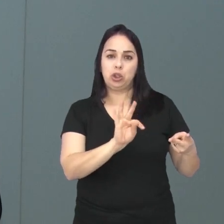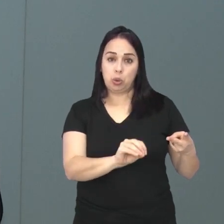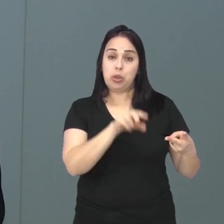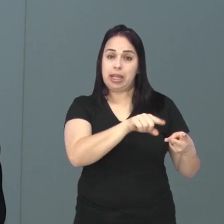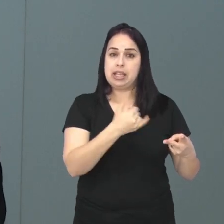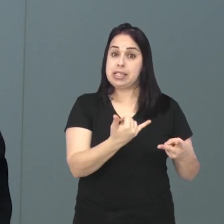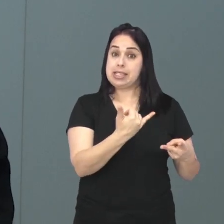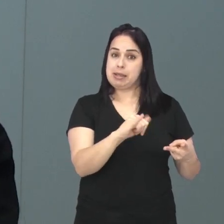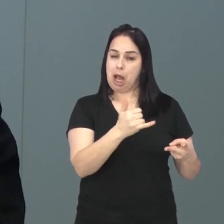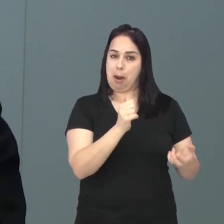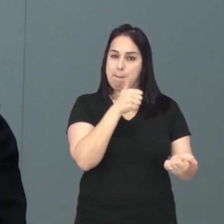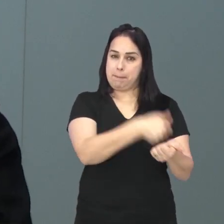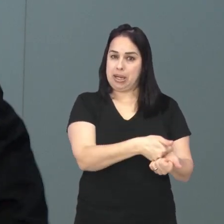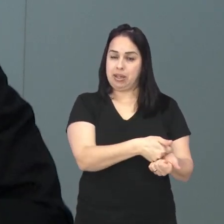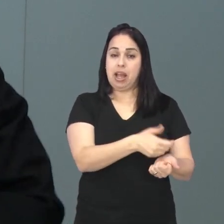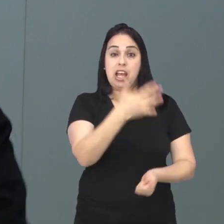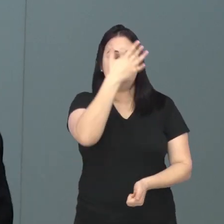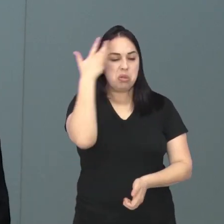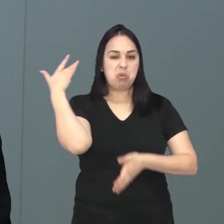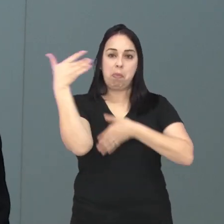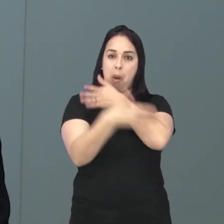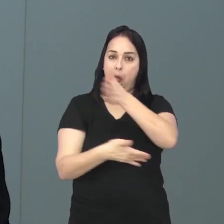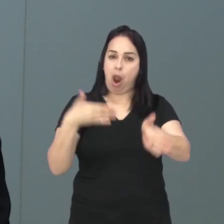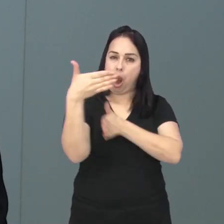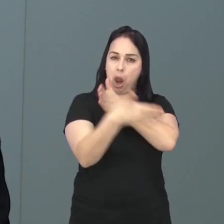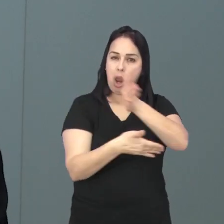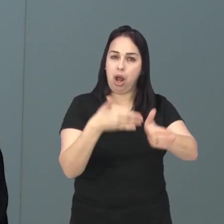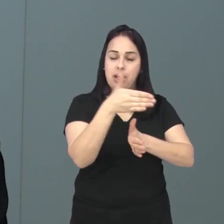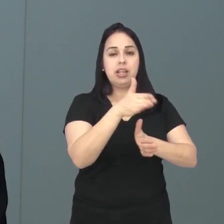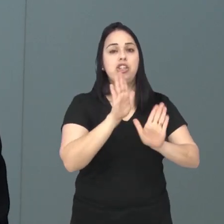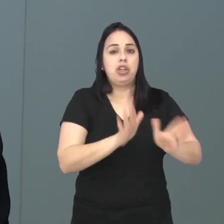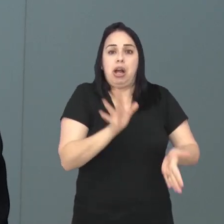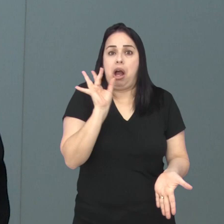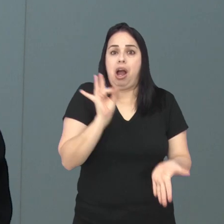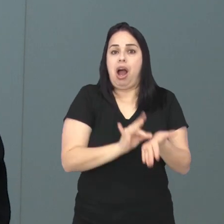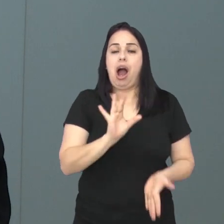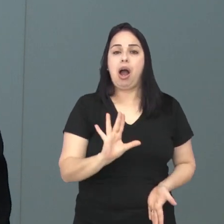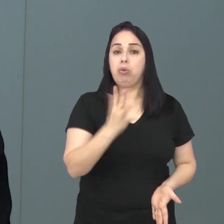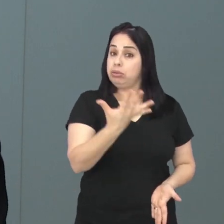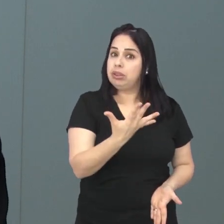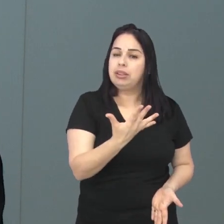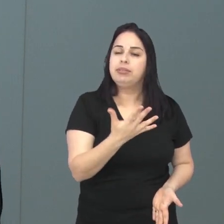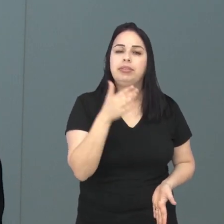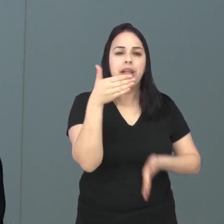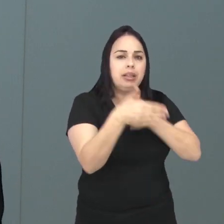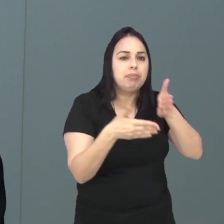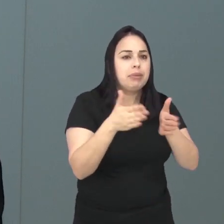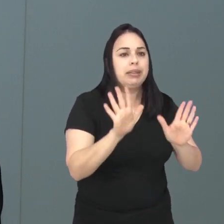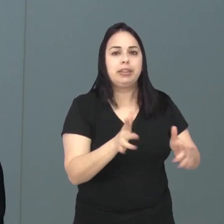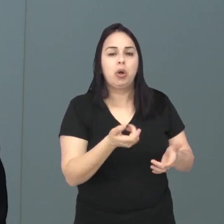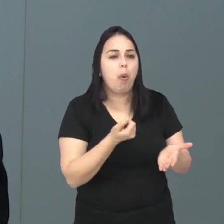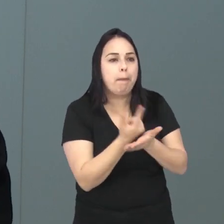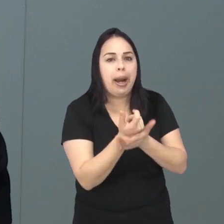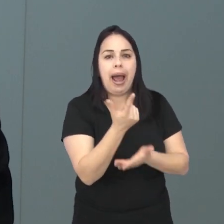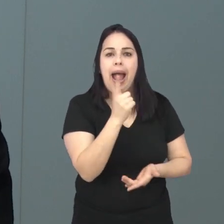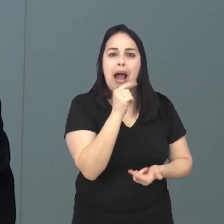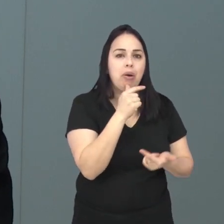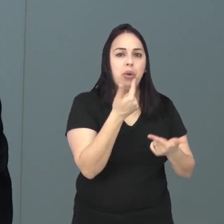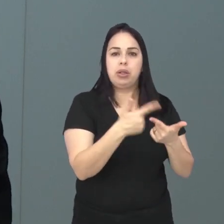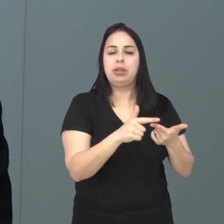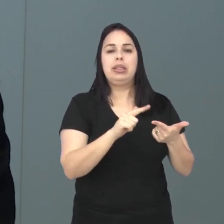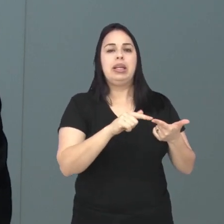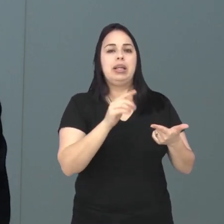na Zona Norte, já existe muita gente frequentando. Então já existe uma realidade que pessoas frequentam e não tem onde